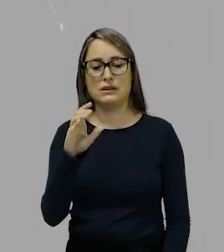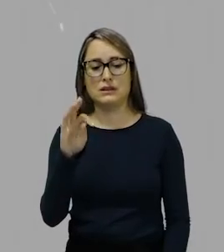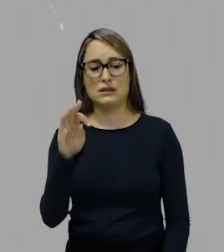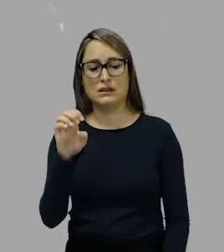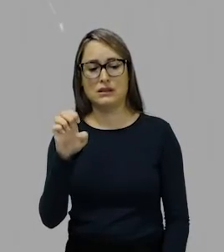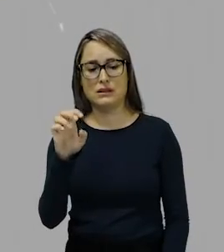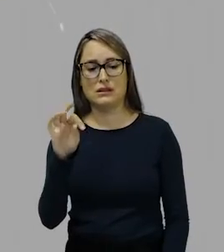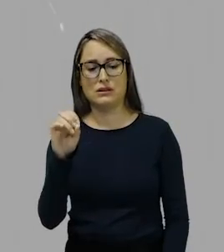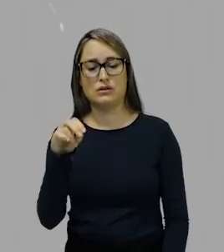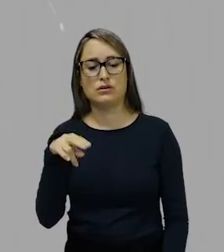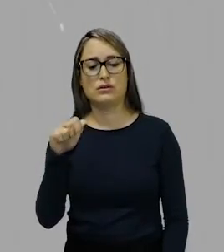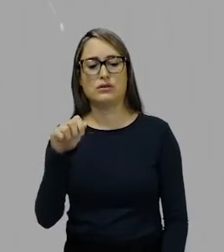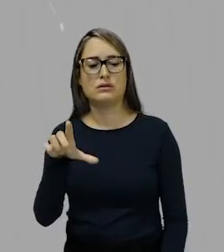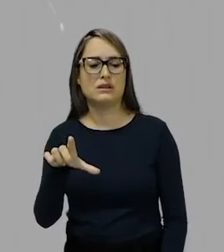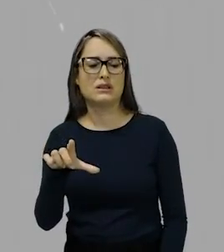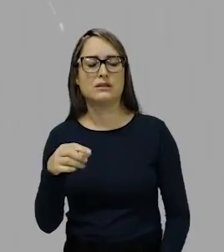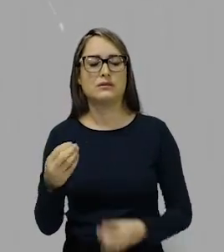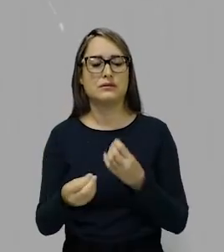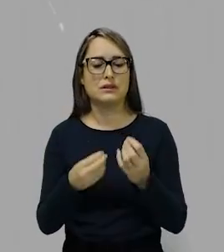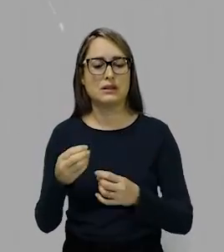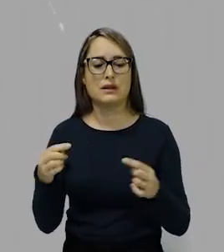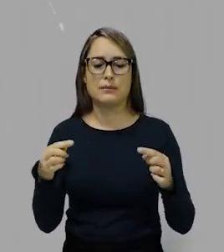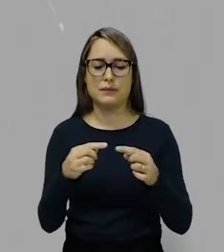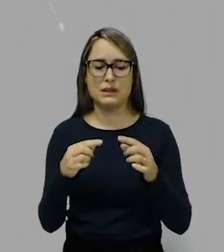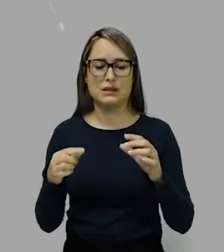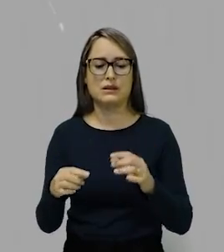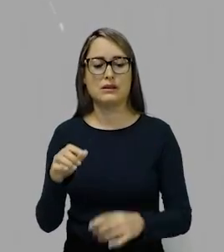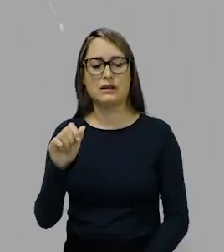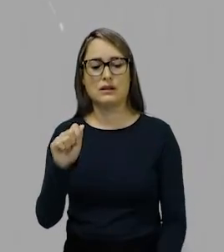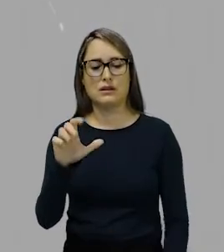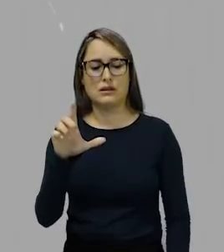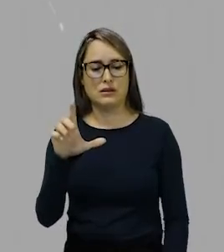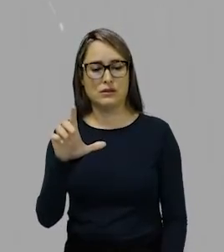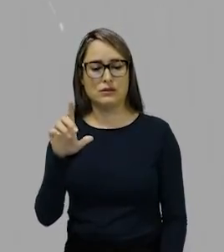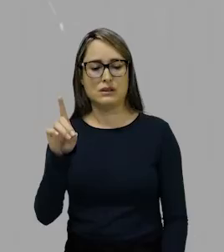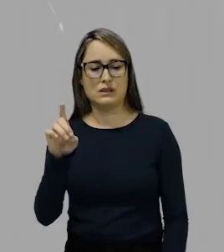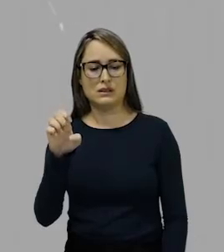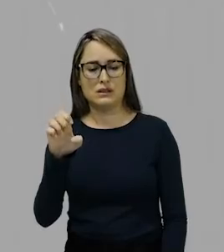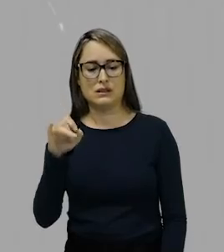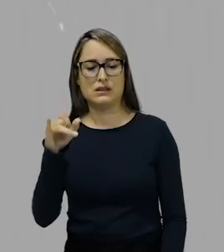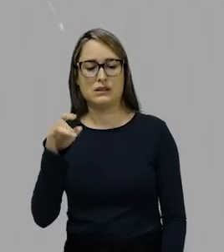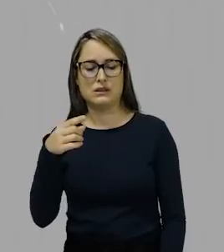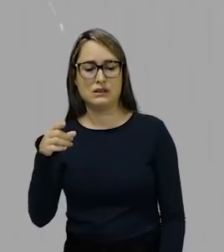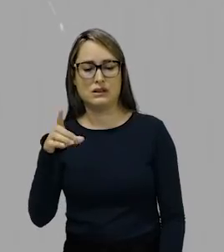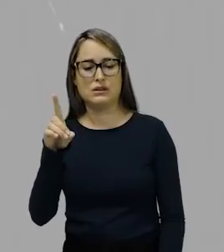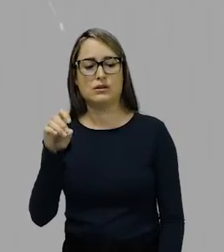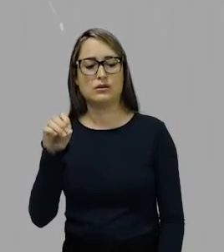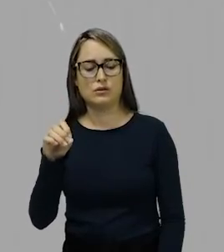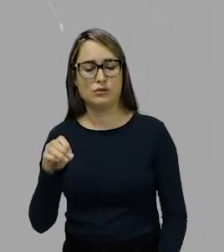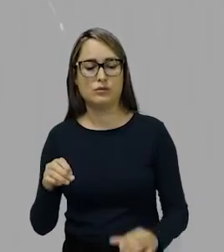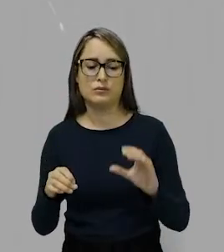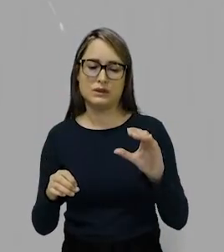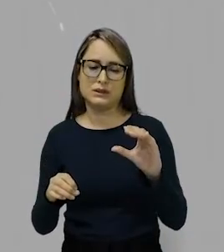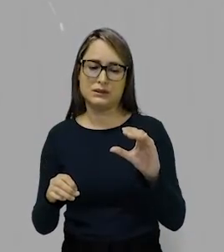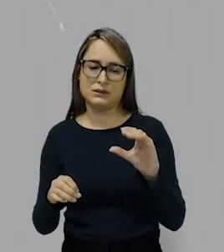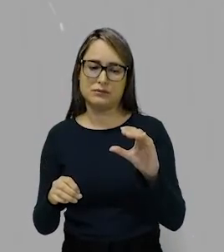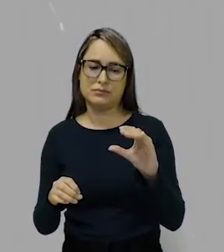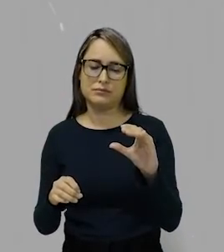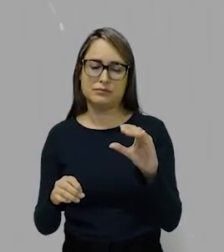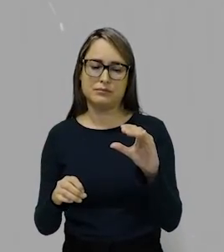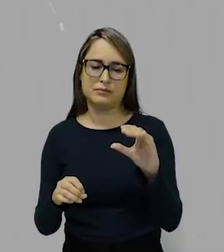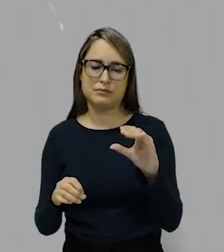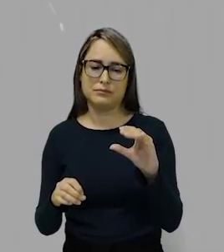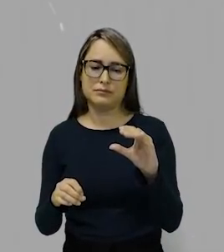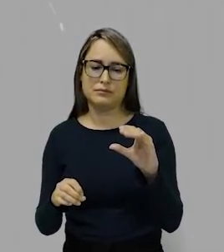um aldeído. Show de bola? Um aldeído. Então, a resposta correta só pode ser a letra